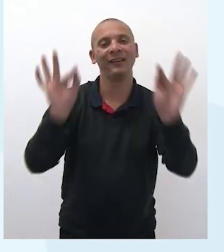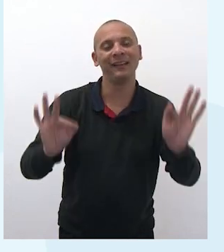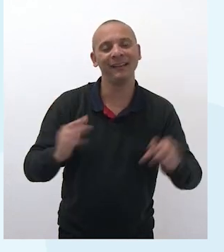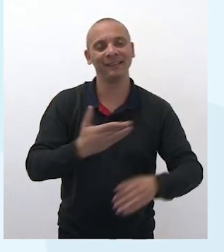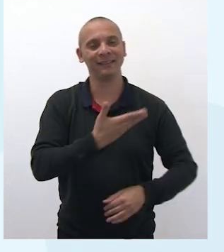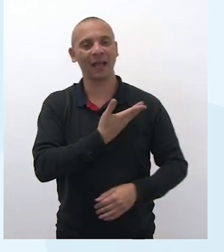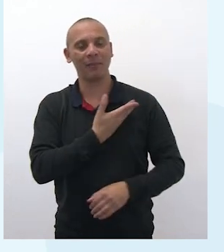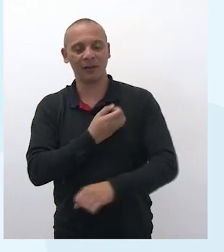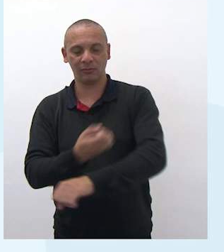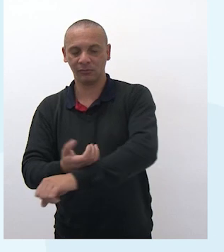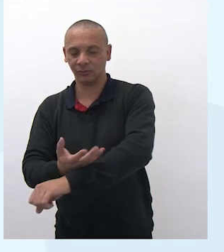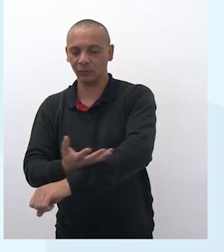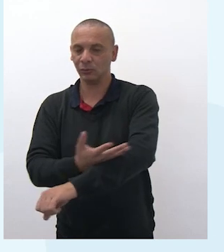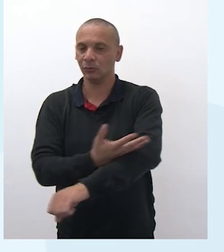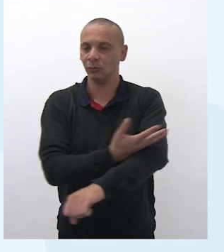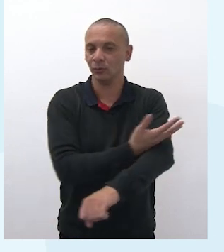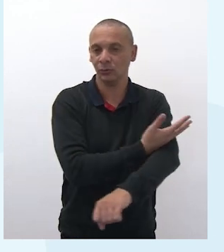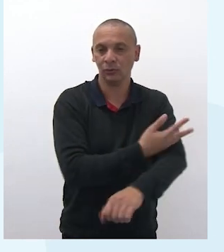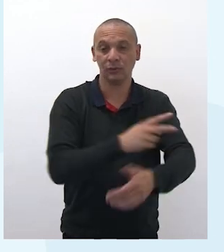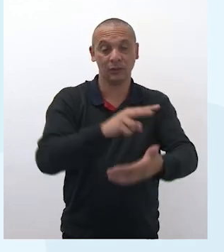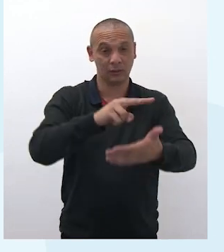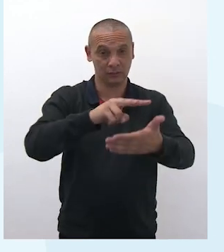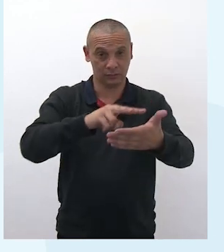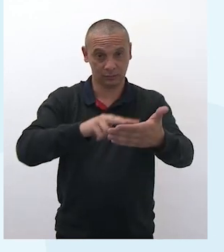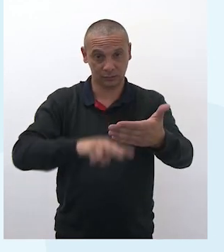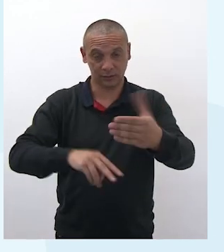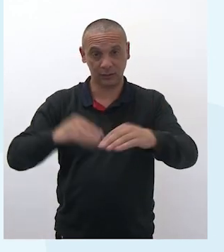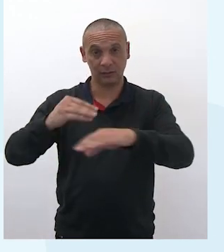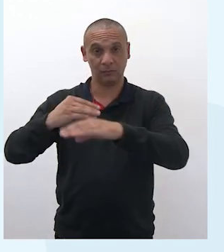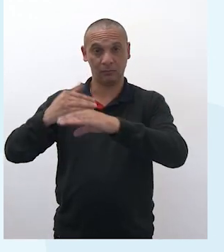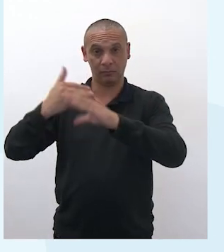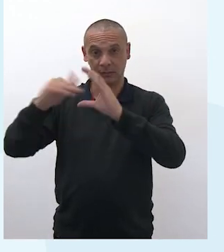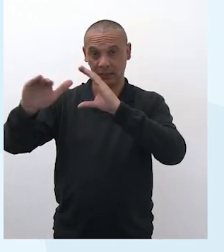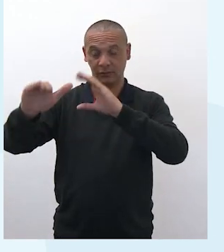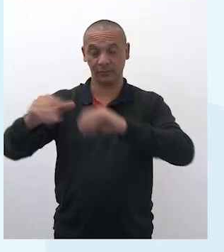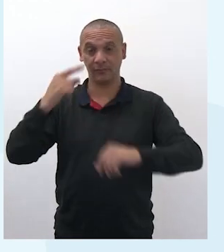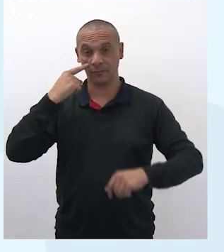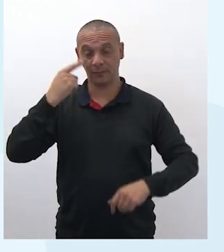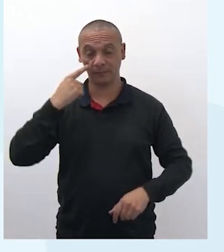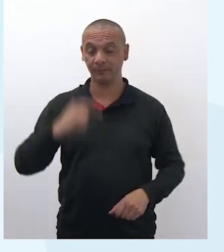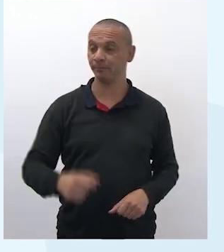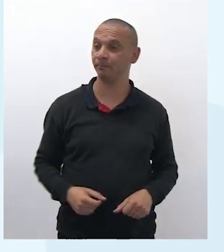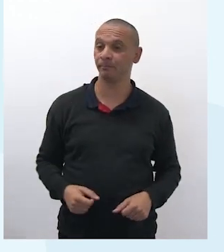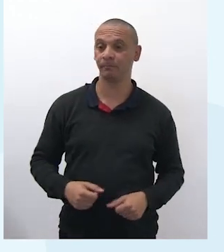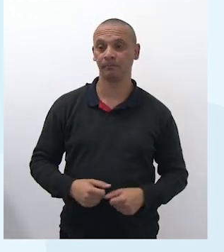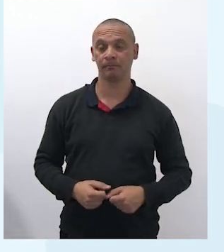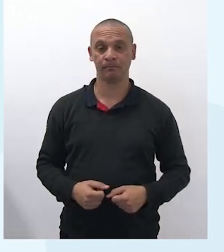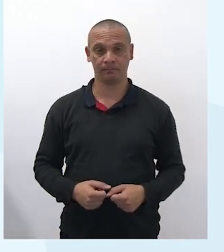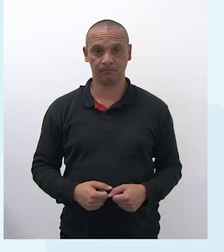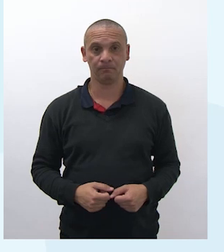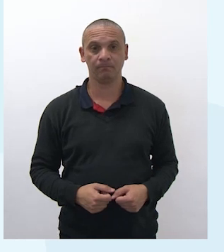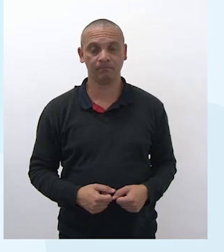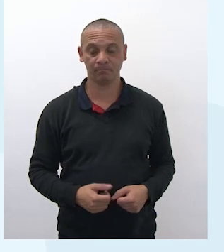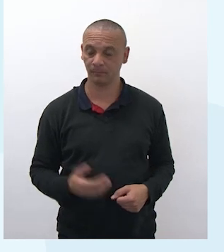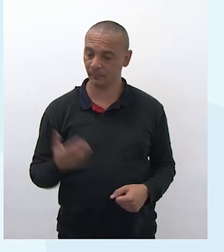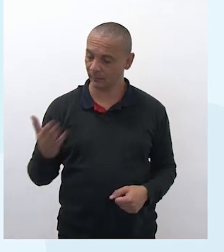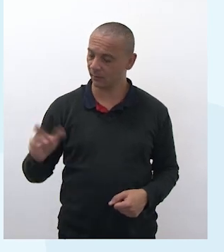emoção. Vamos ler a mensagem da página com desenho. Ela diz: